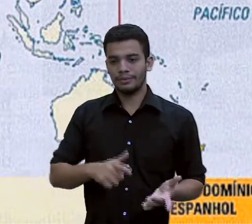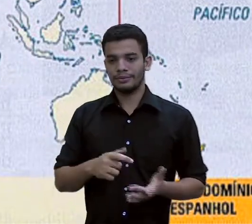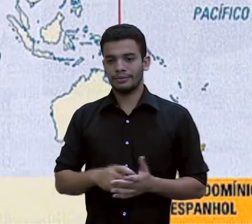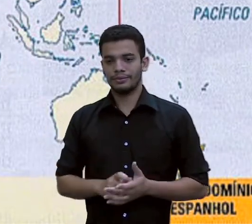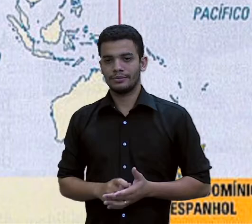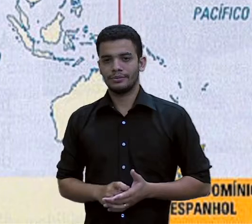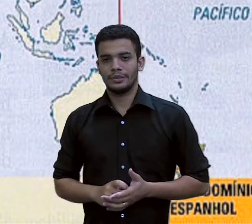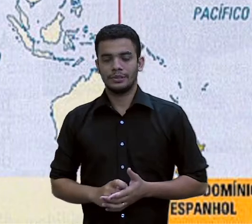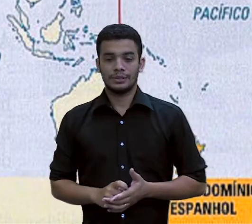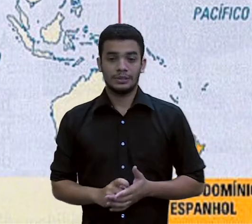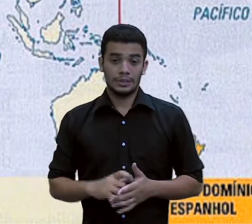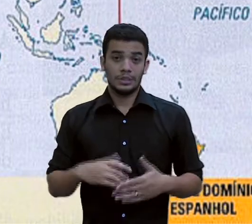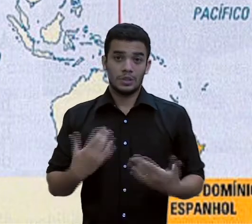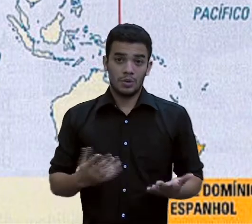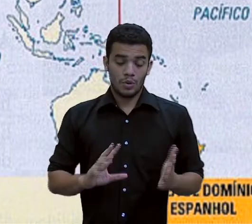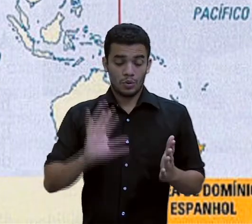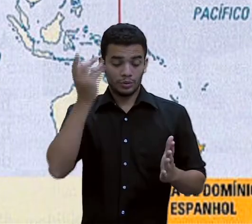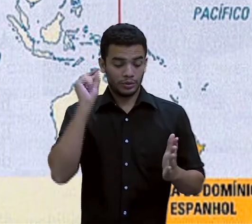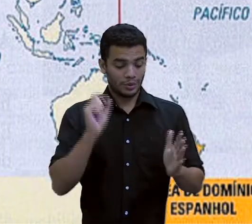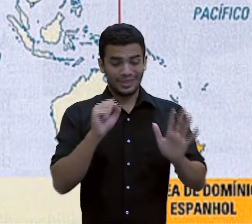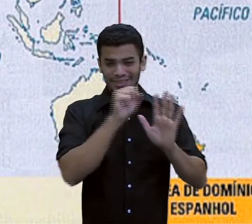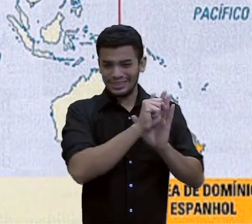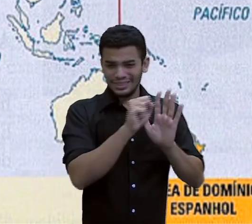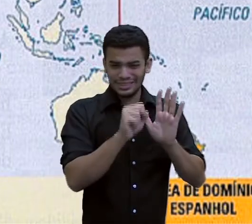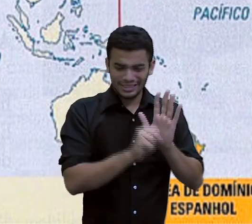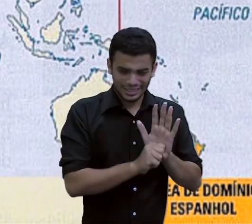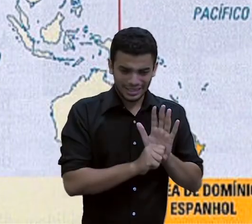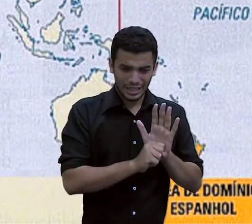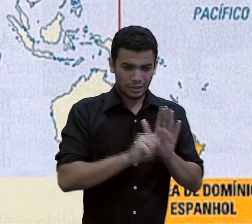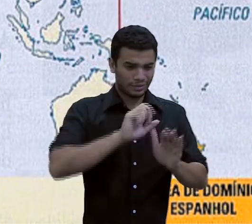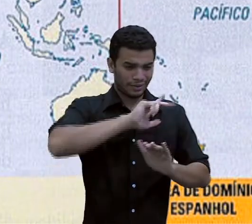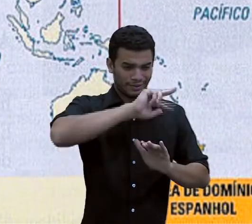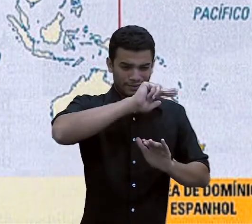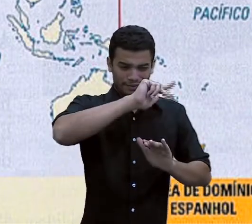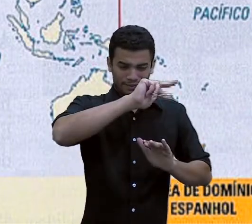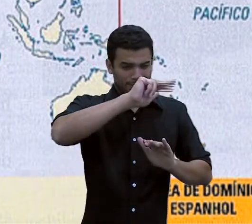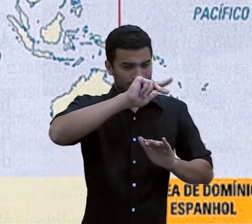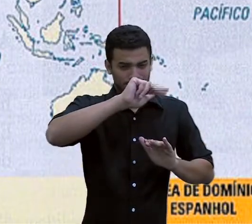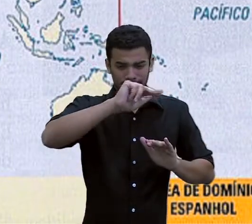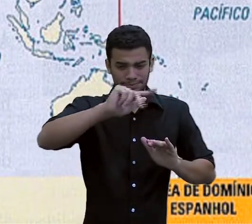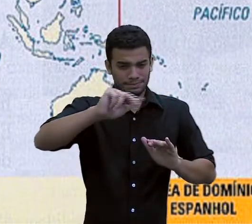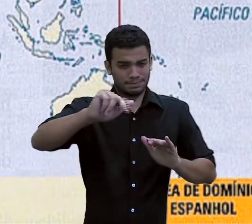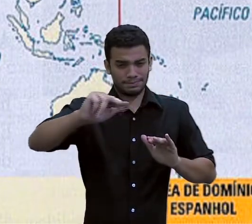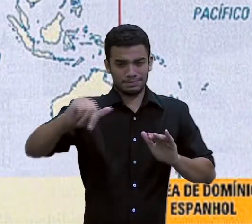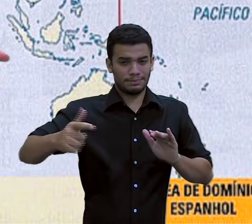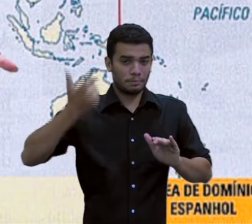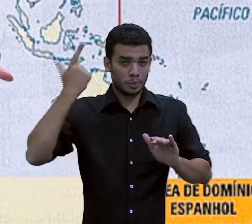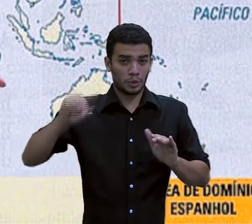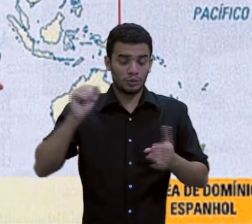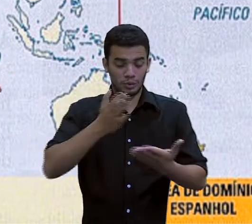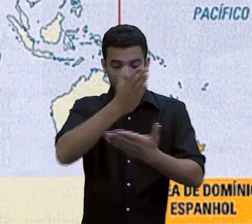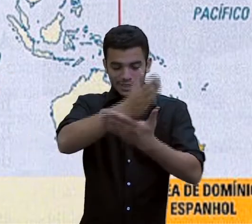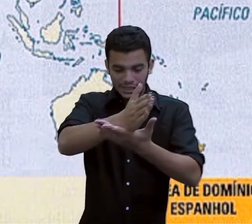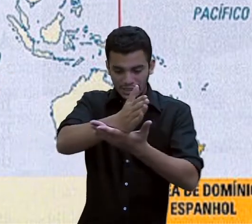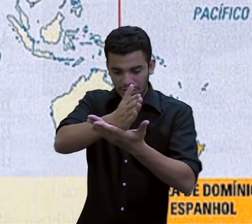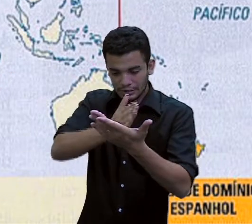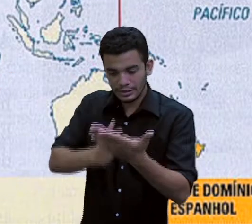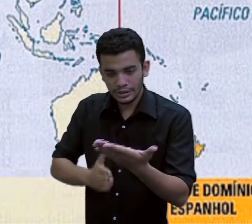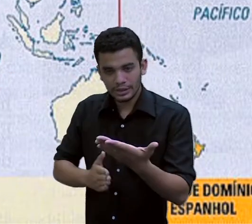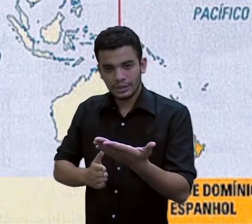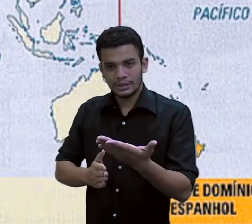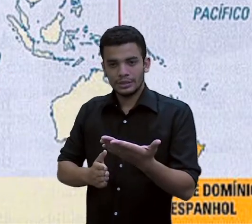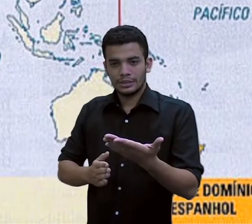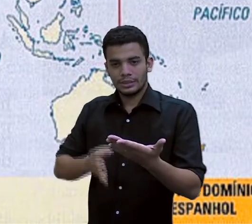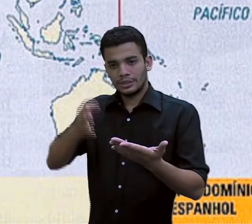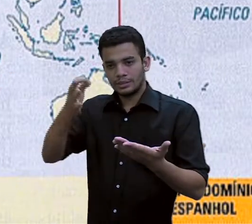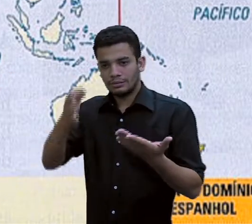O resultado foram séculos de guerra ao longo de uma fronteira imprecisa. Para Portugal, ela chegava até a Patagônia e